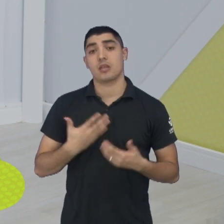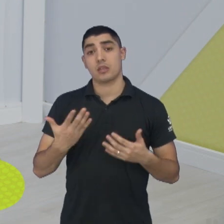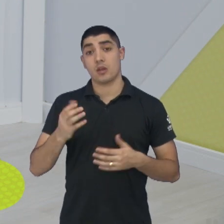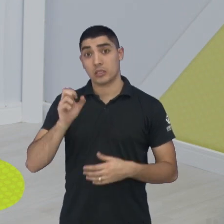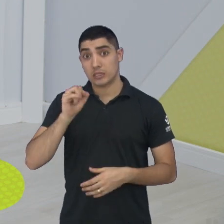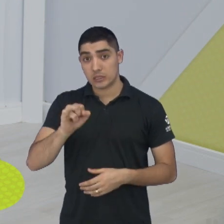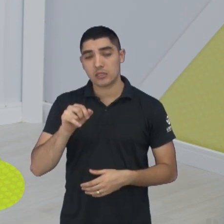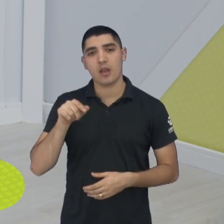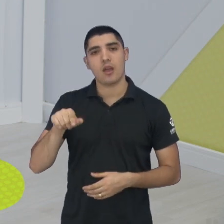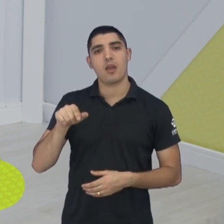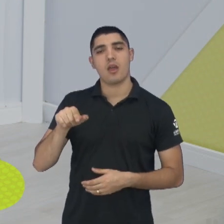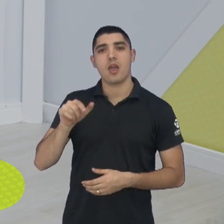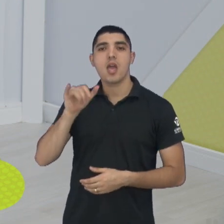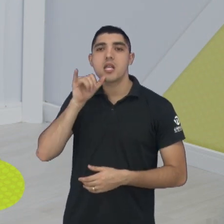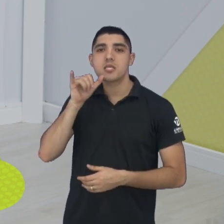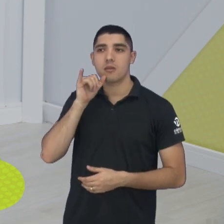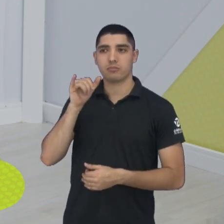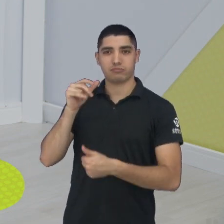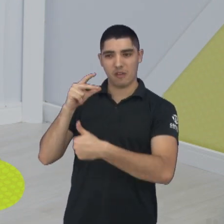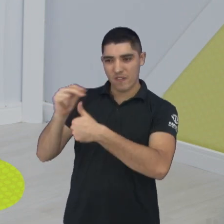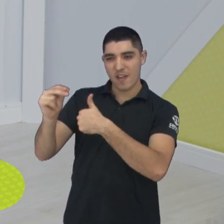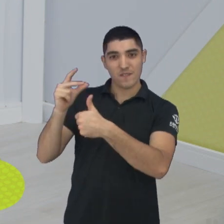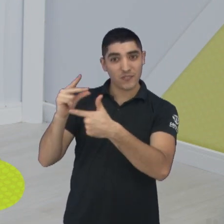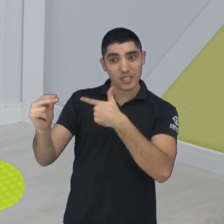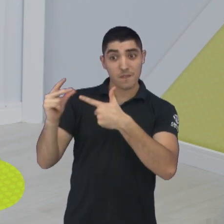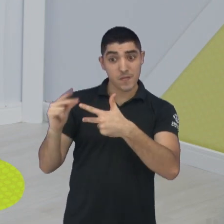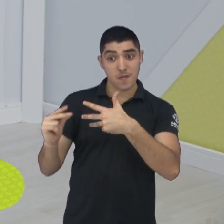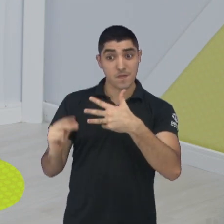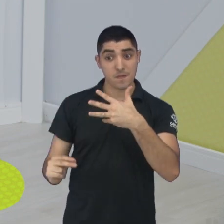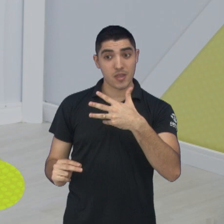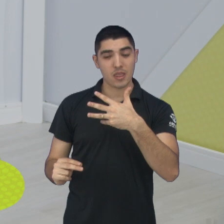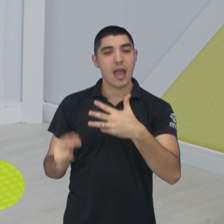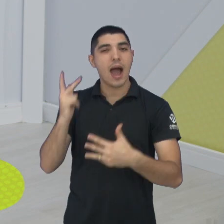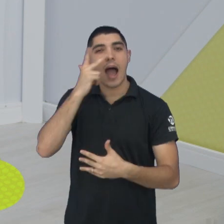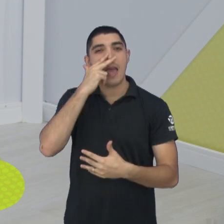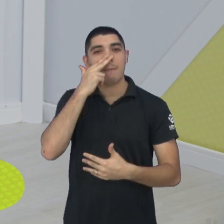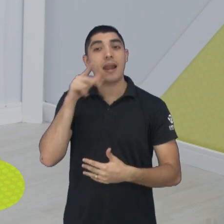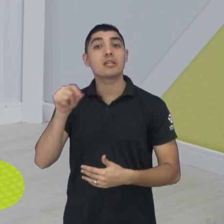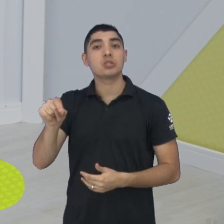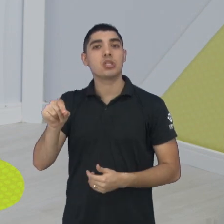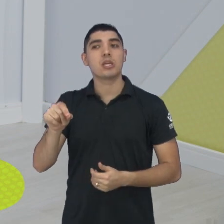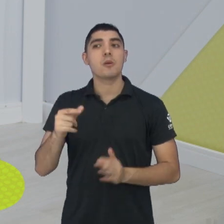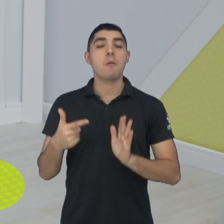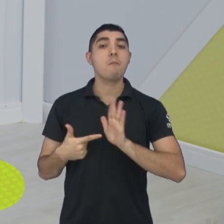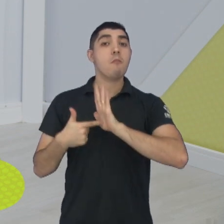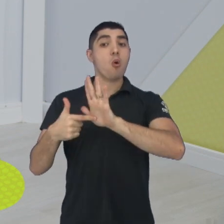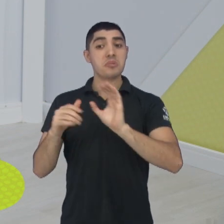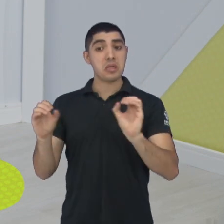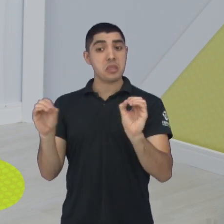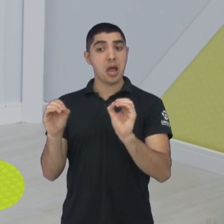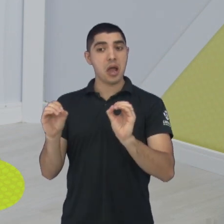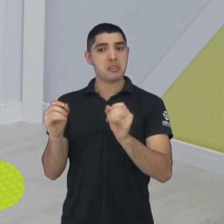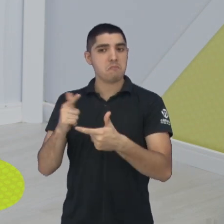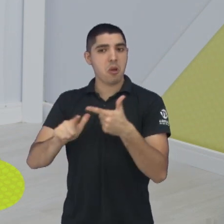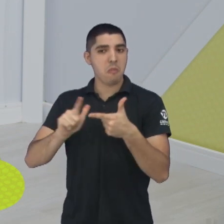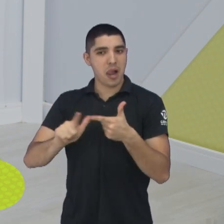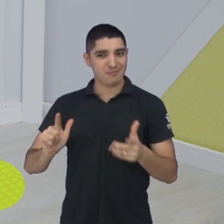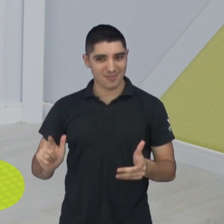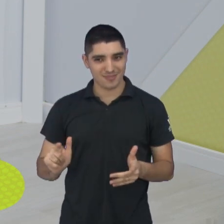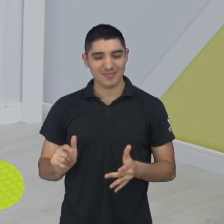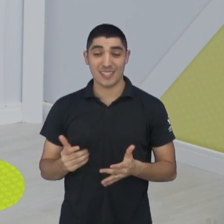acontece vitórias consecutivas, as vitórias elas maquiam algum possível problema, né?